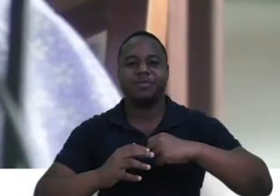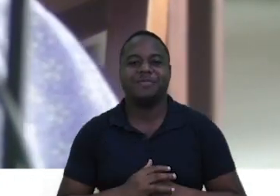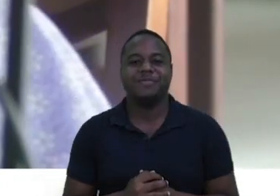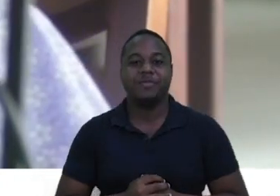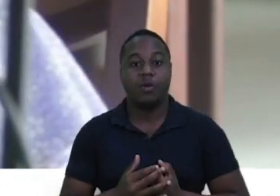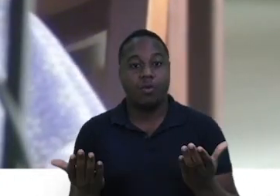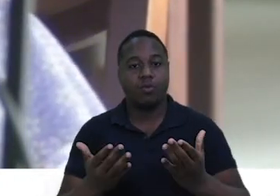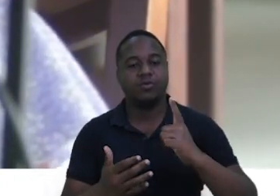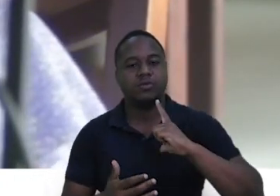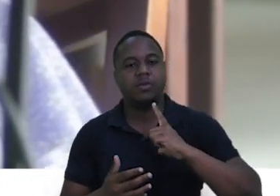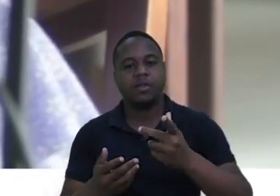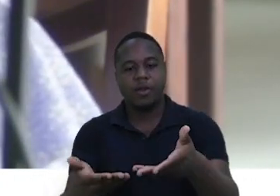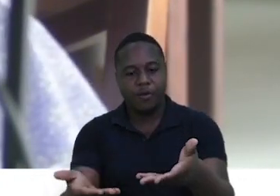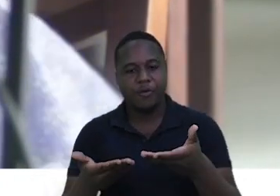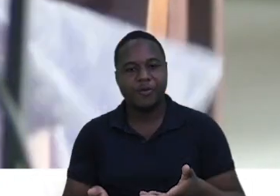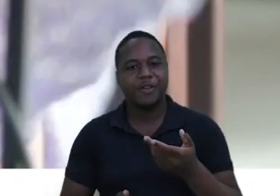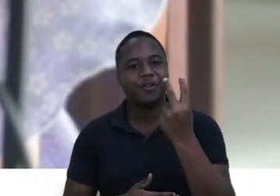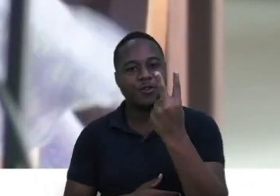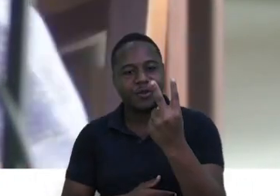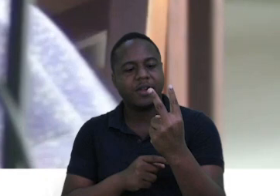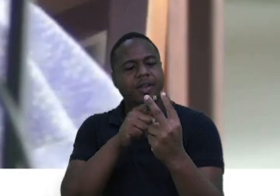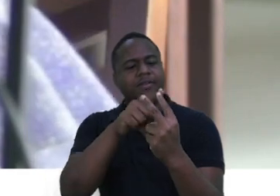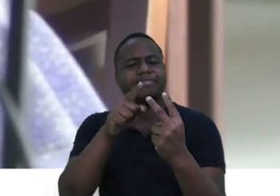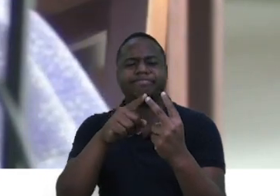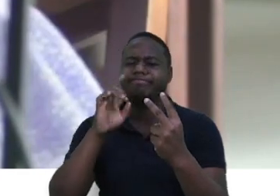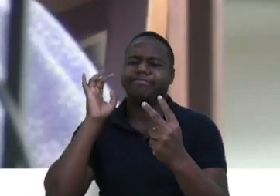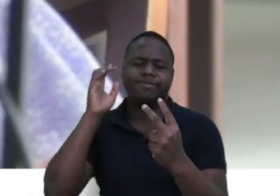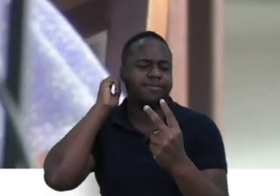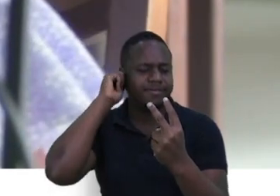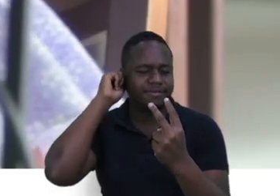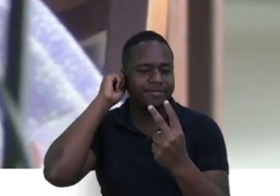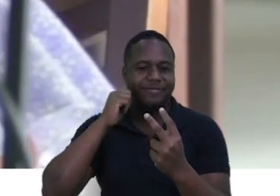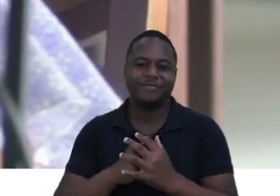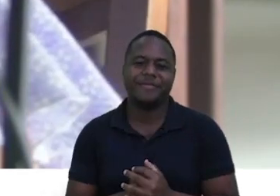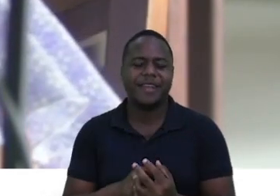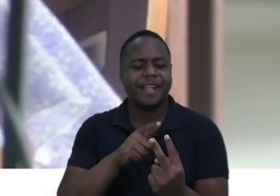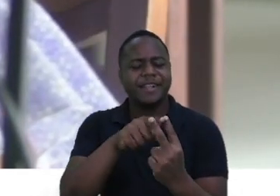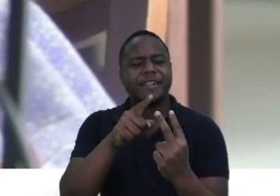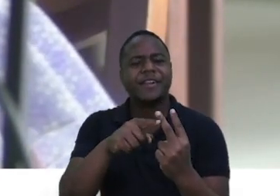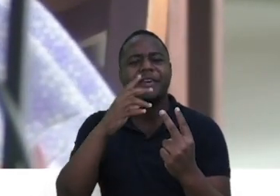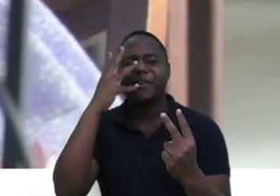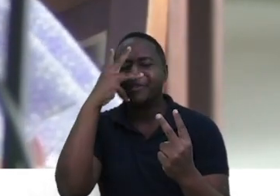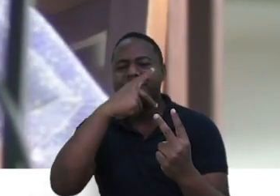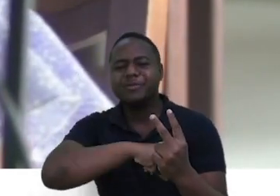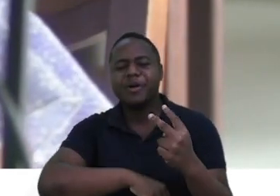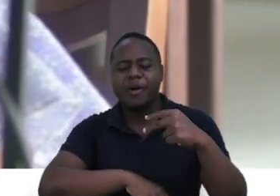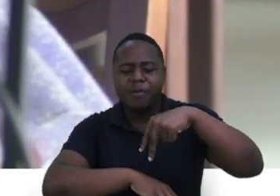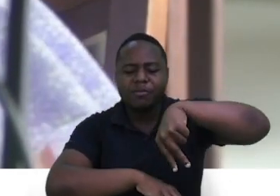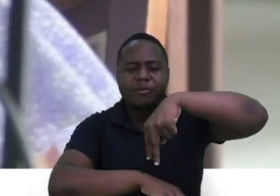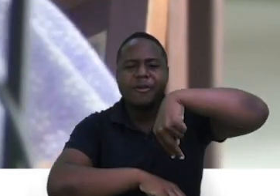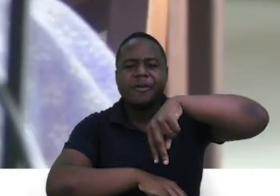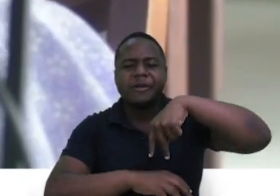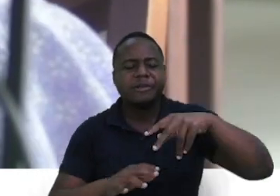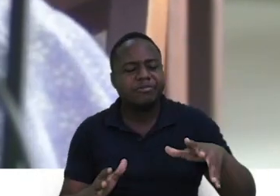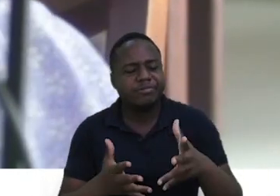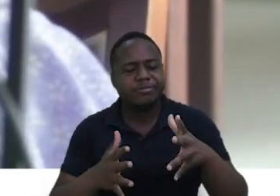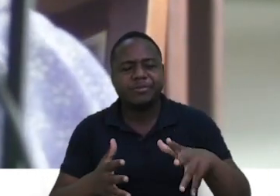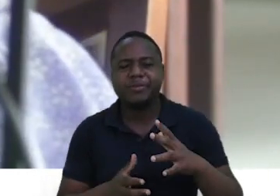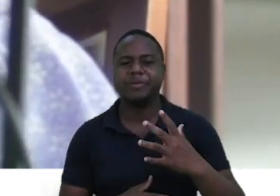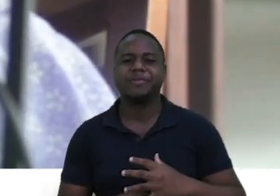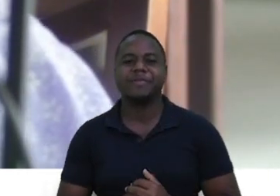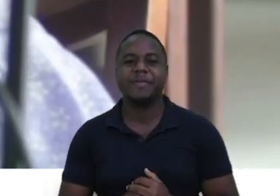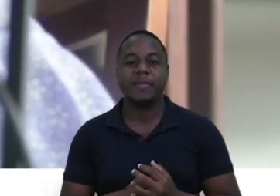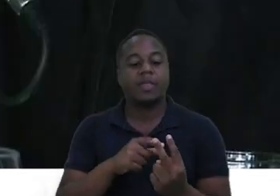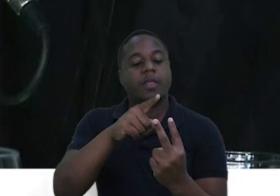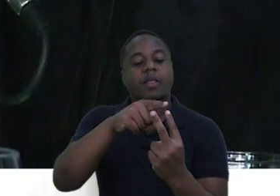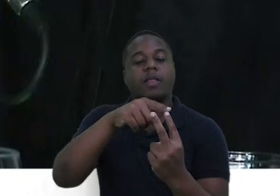com dois convidados para lá de especiais. Umas lindezas que dançam forró como ninguém. Estou aqui com